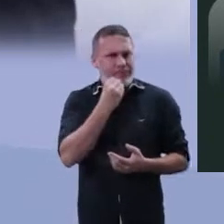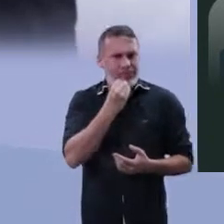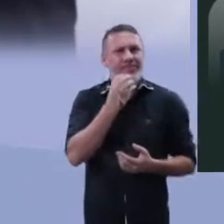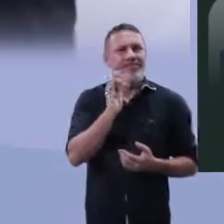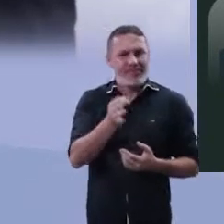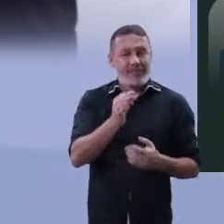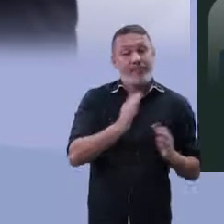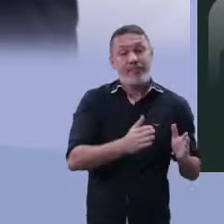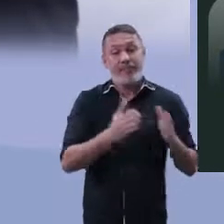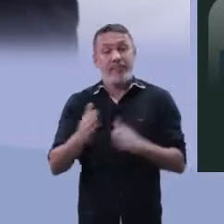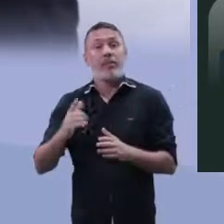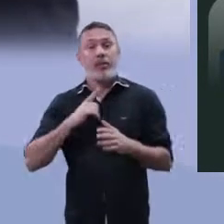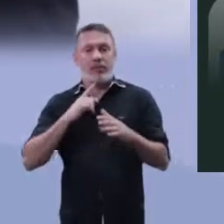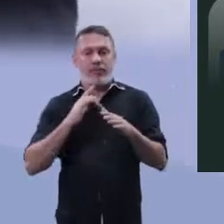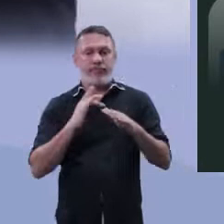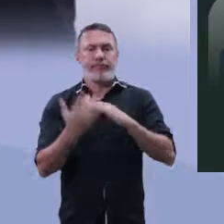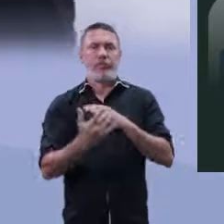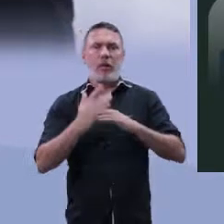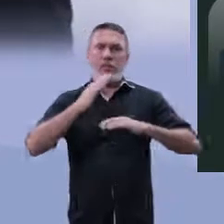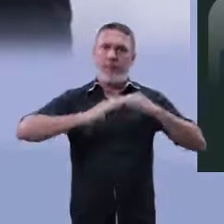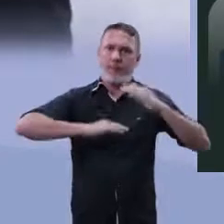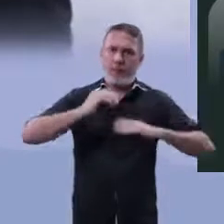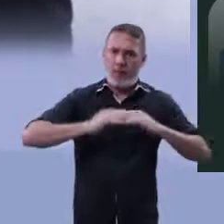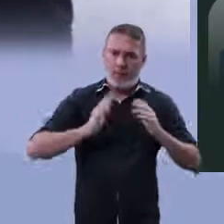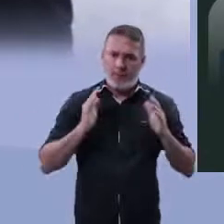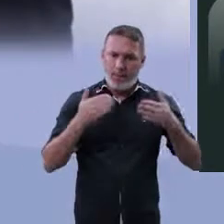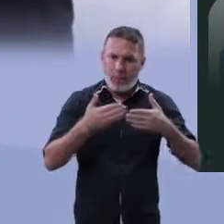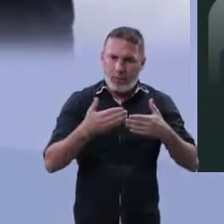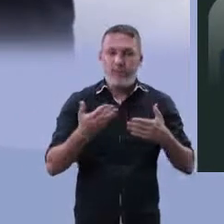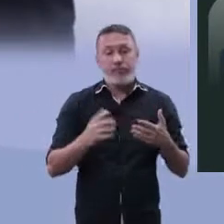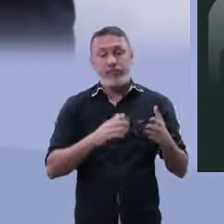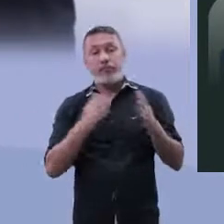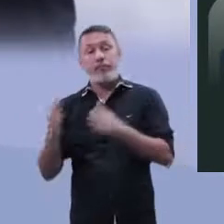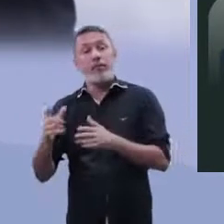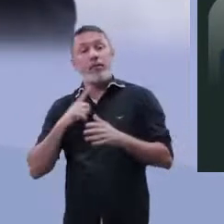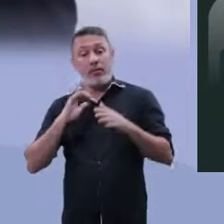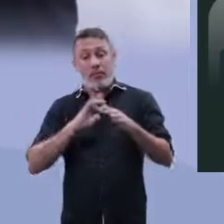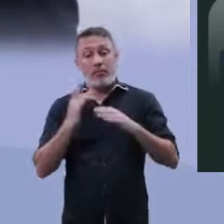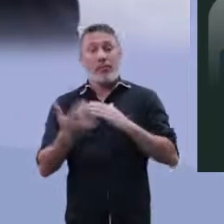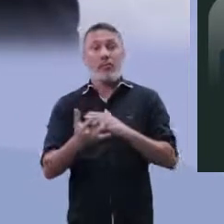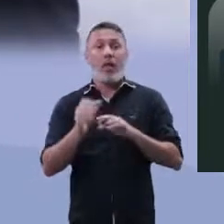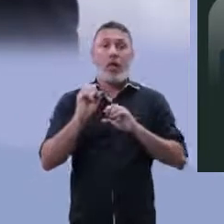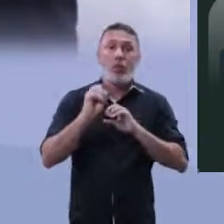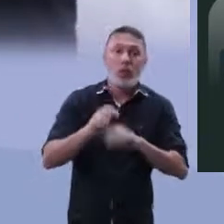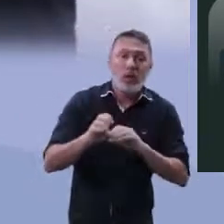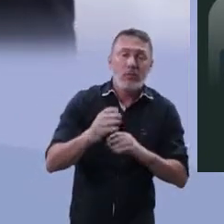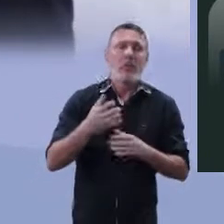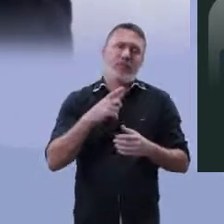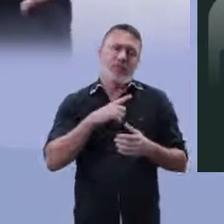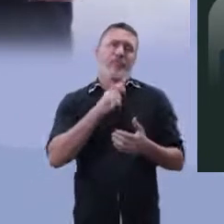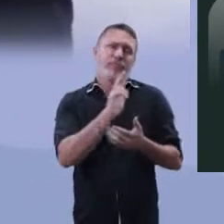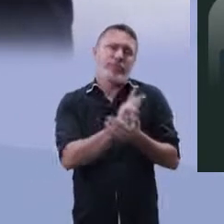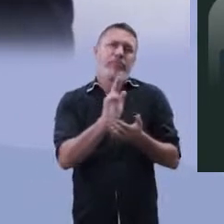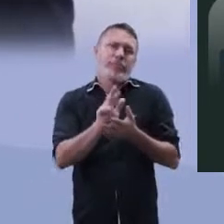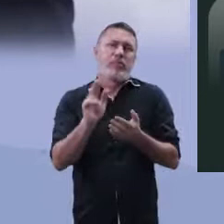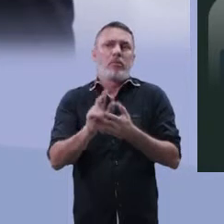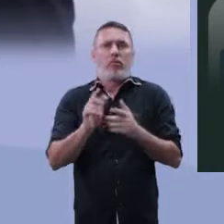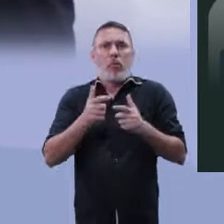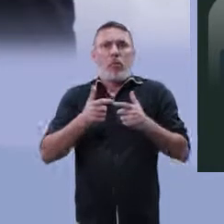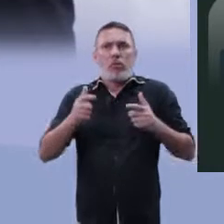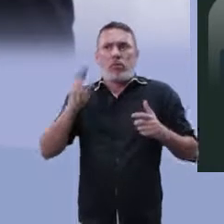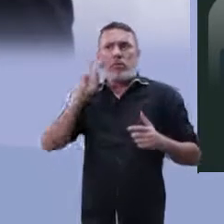faremos. Então, temos as redes sociais profissionais, temos redes sociais educacionais.